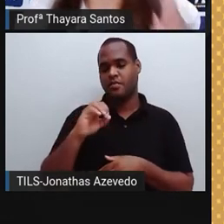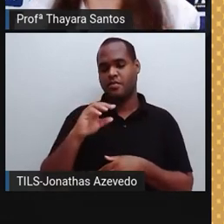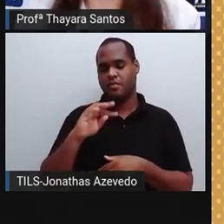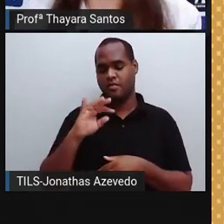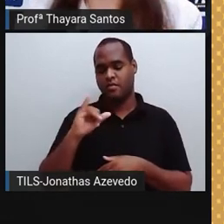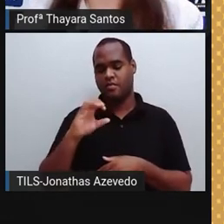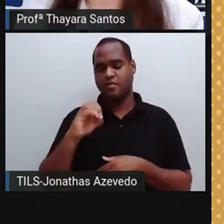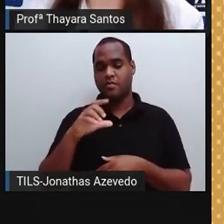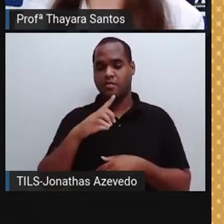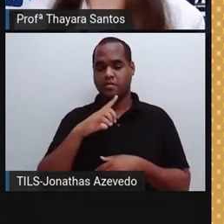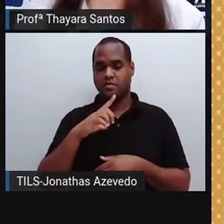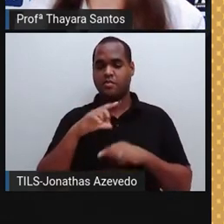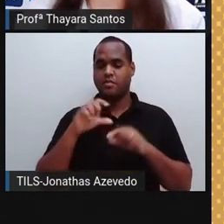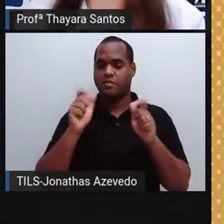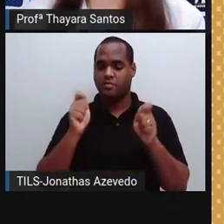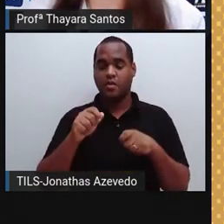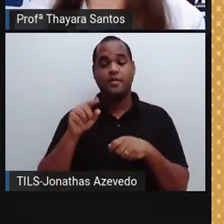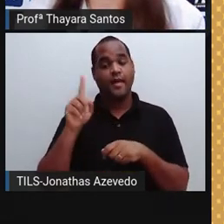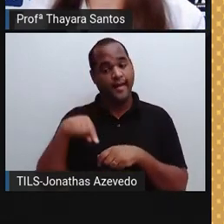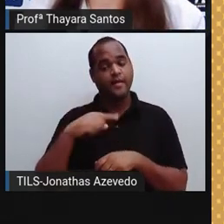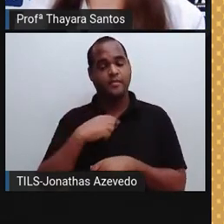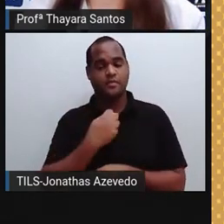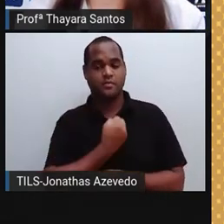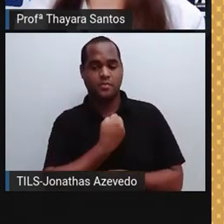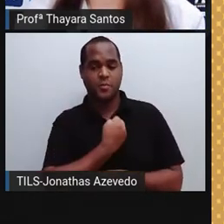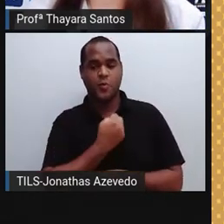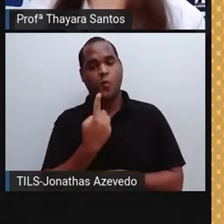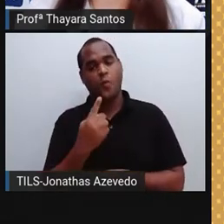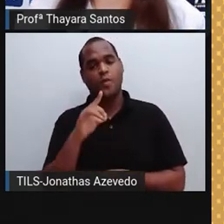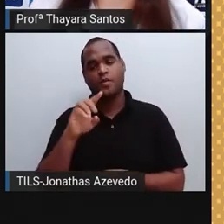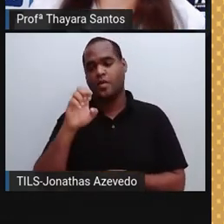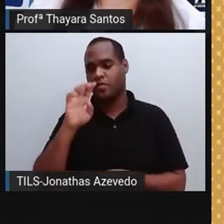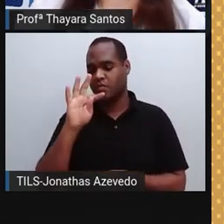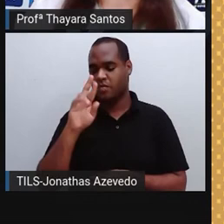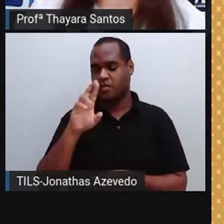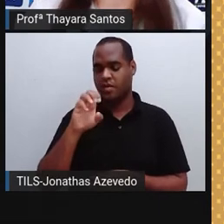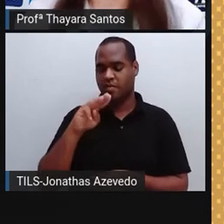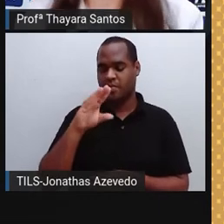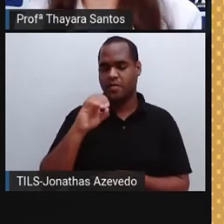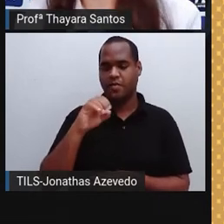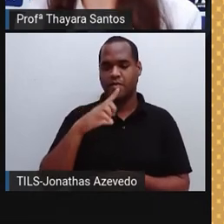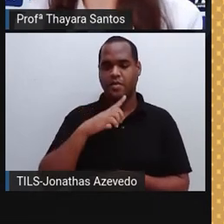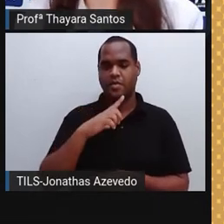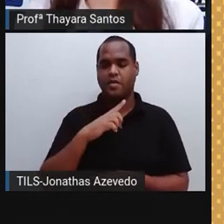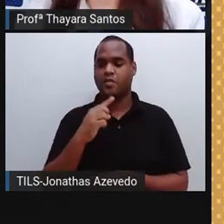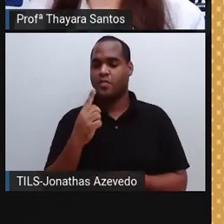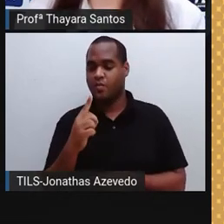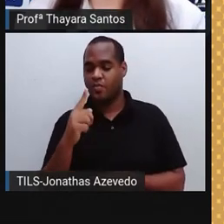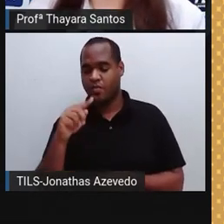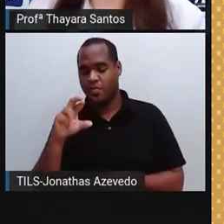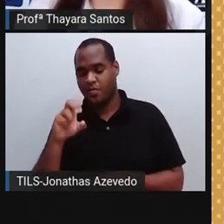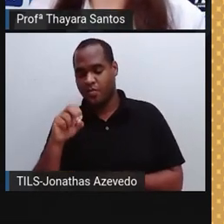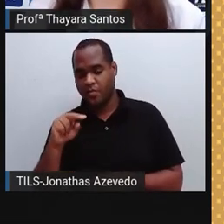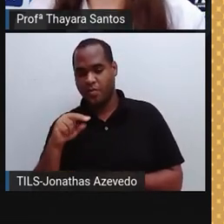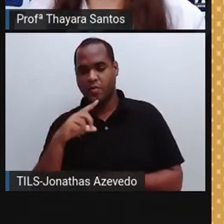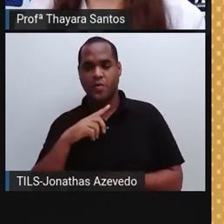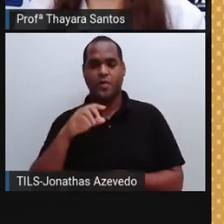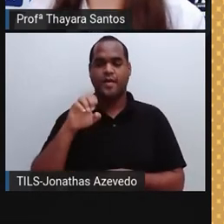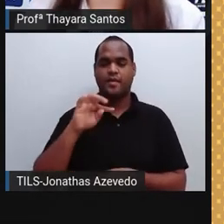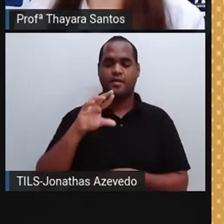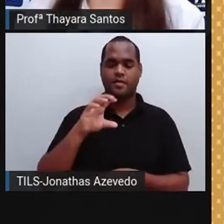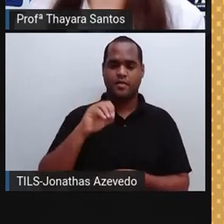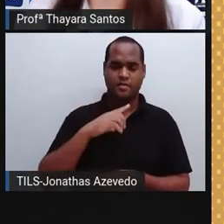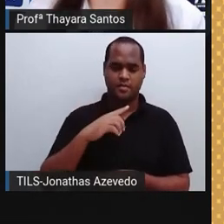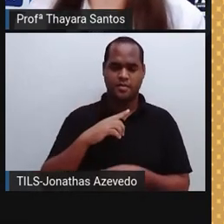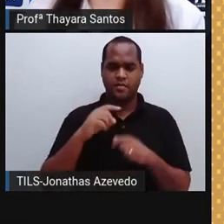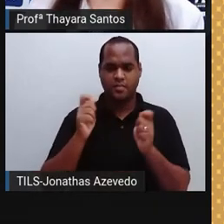têm um. Eles são chamados de deutério quando eles têm um próton e um elétron. E eles são chamados de trítio quando